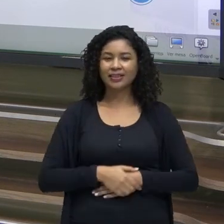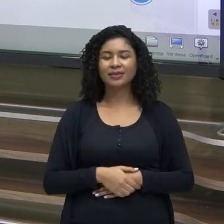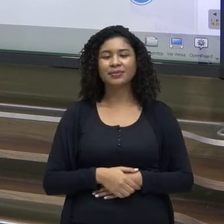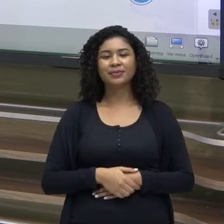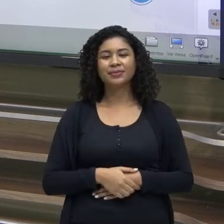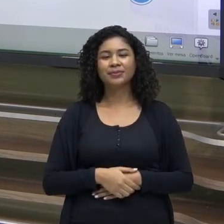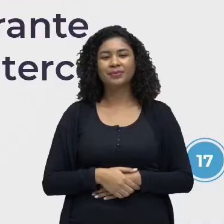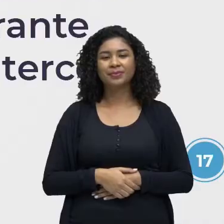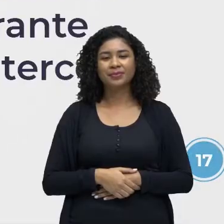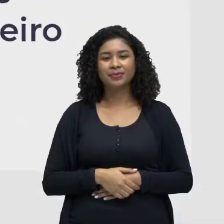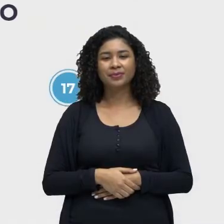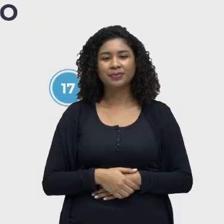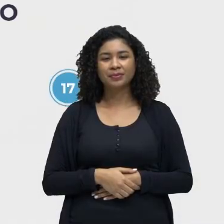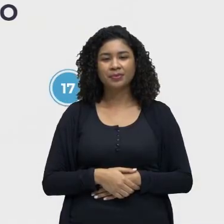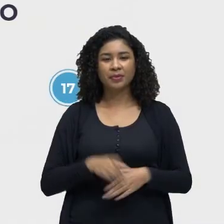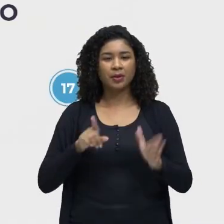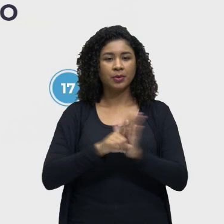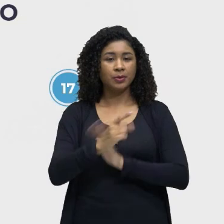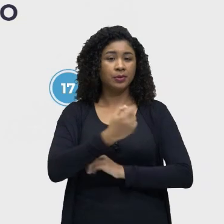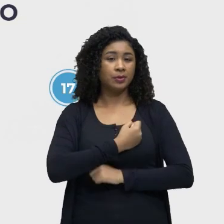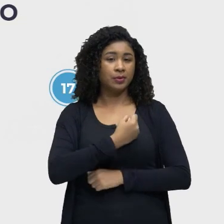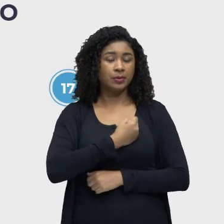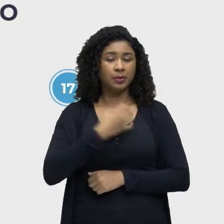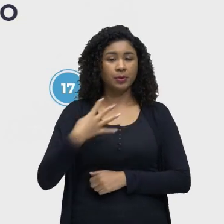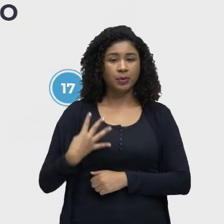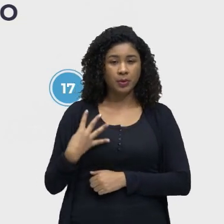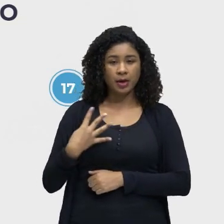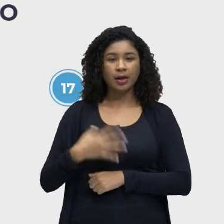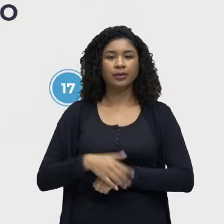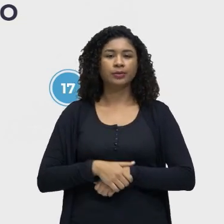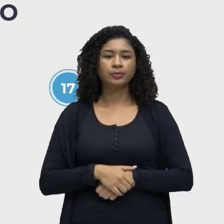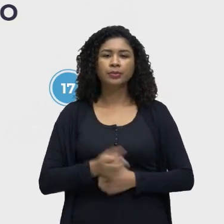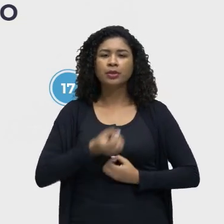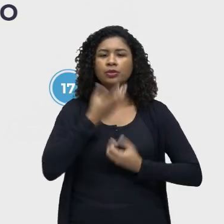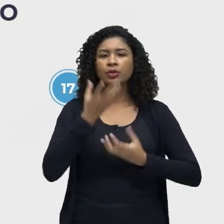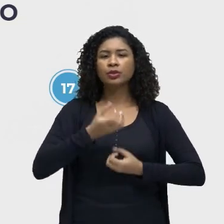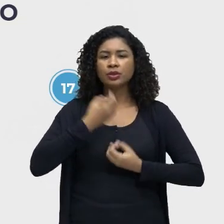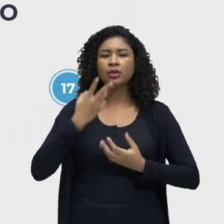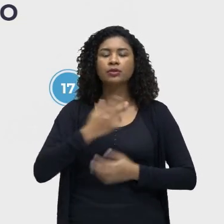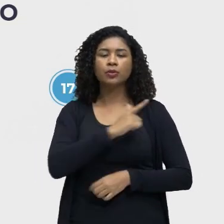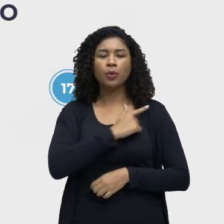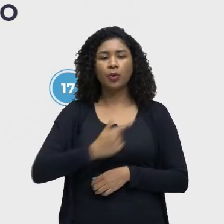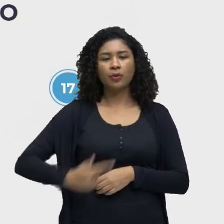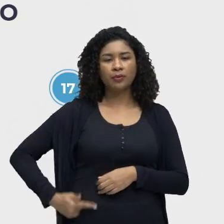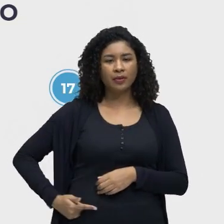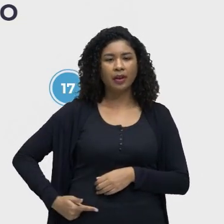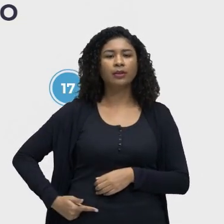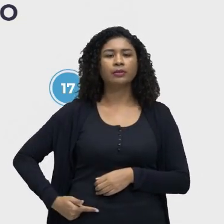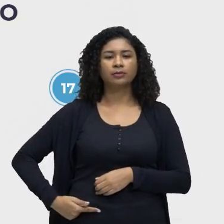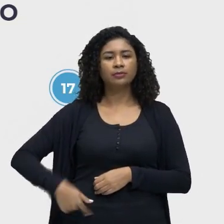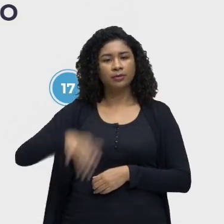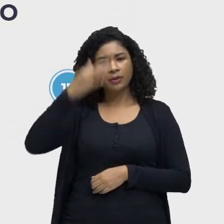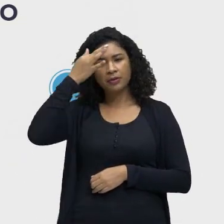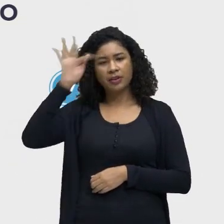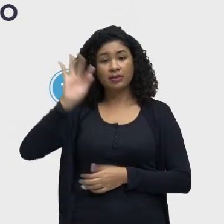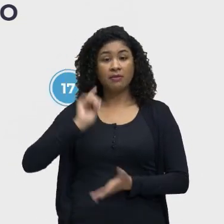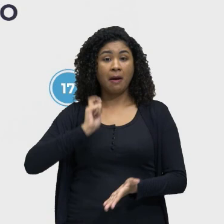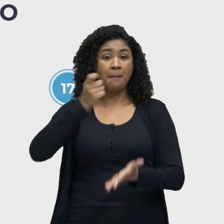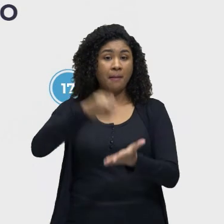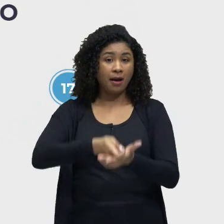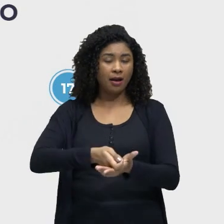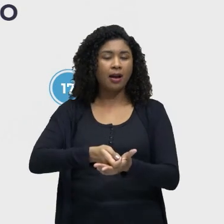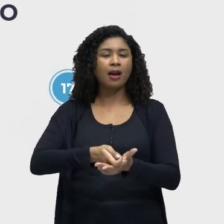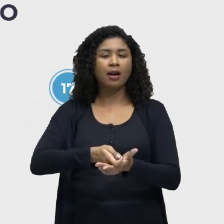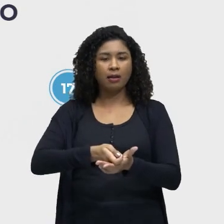acertar? Então, questão número 4 para vocês, trouxe a notícia de que o governo francês vai pagar uma licença,